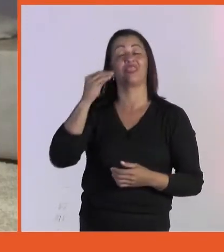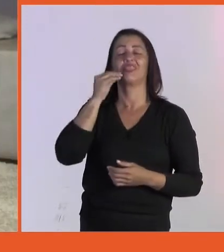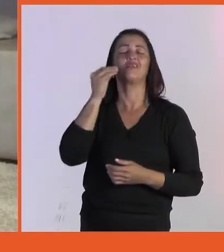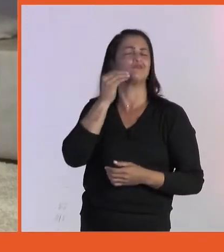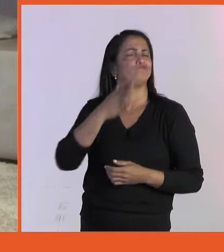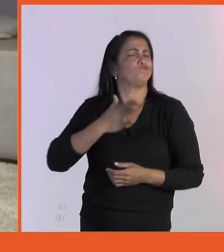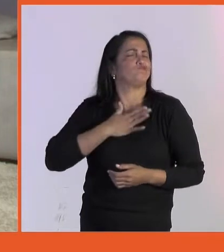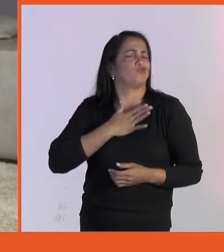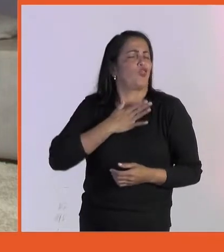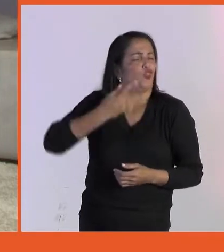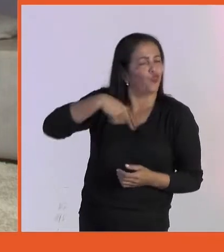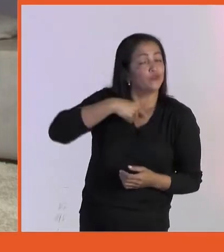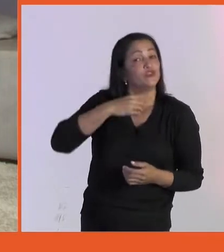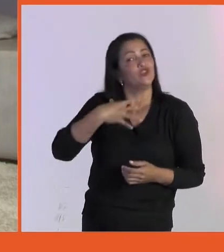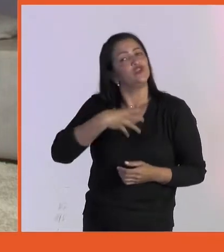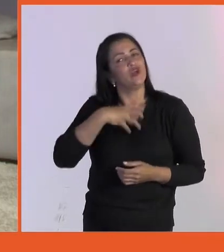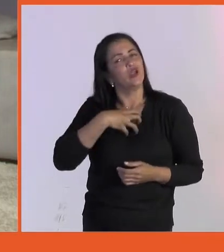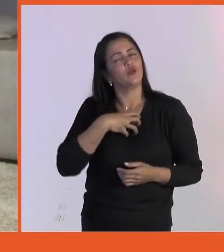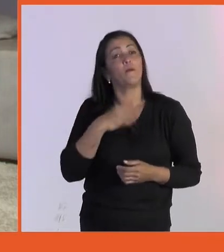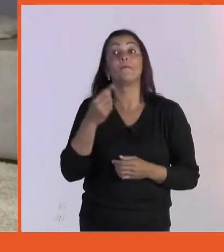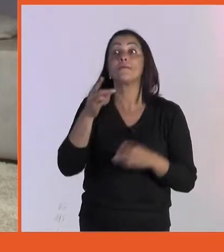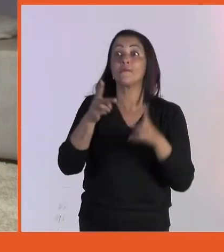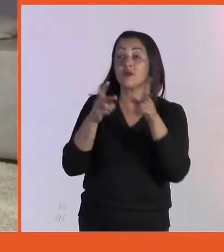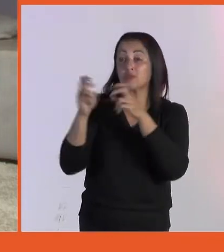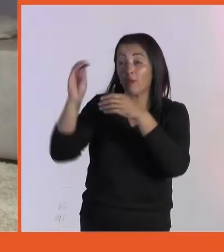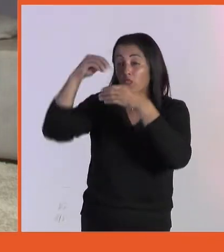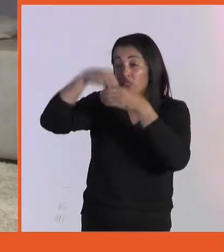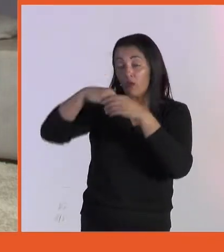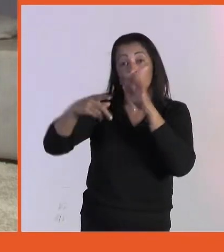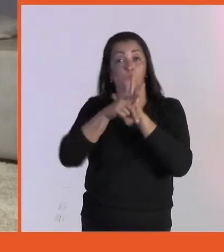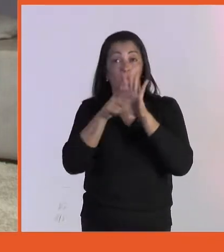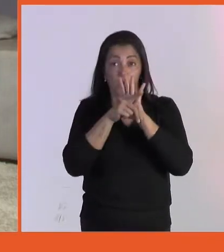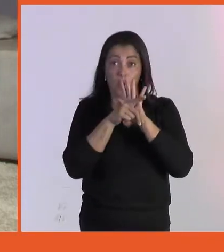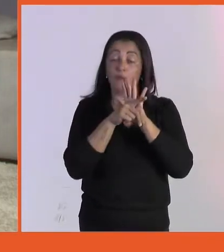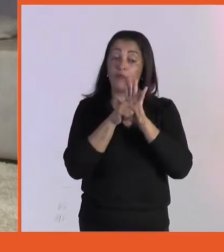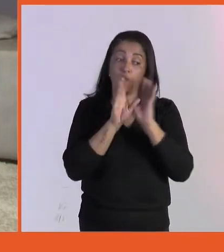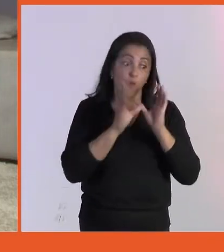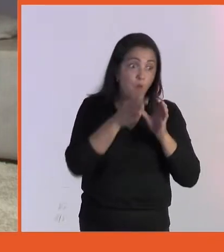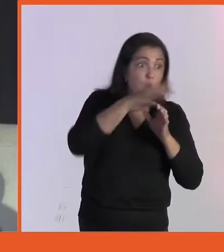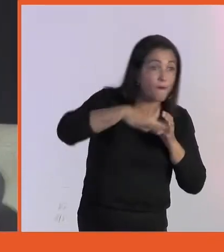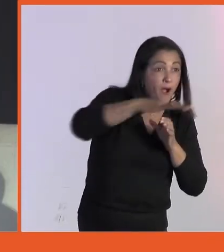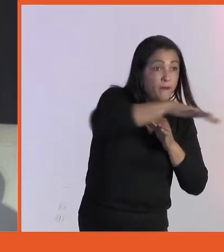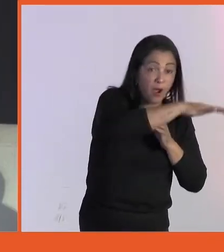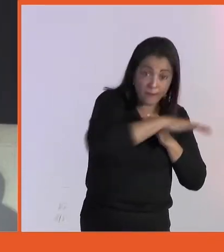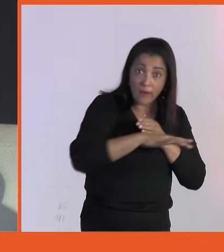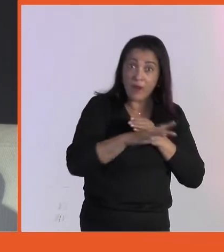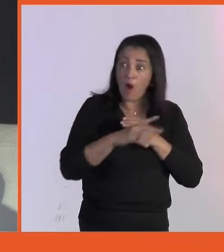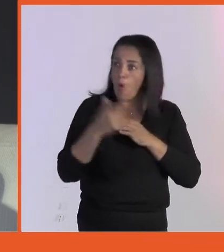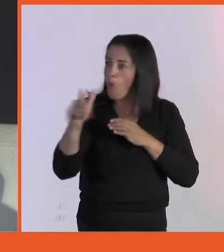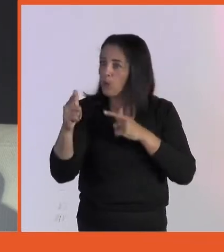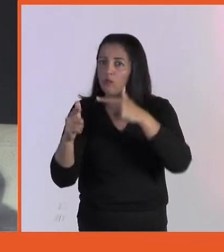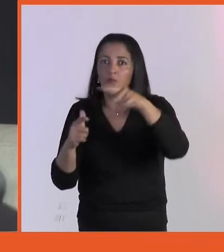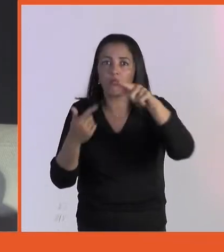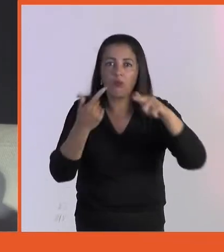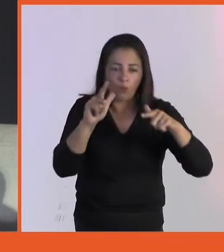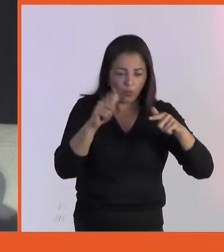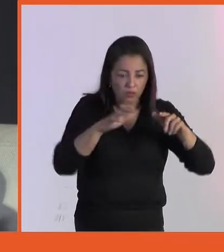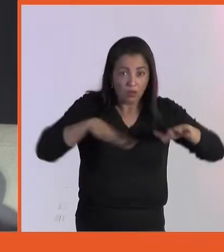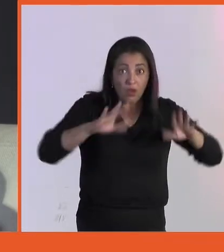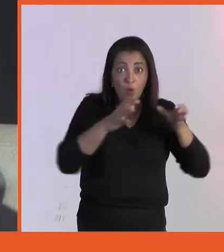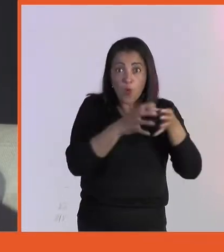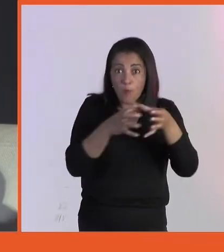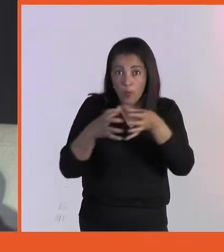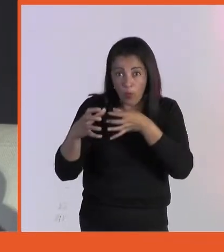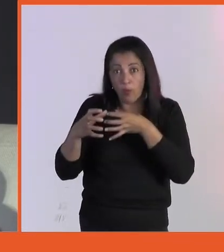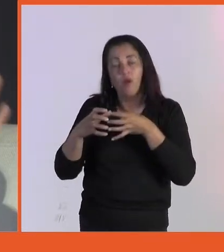forma e a gente percebeu que dentro da nossa comunidade, a gente também começou a dividir outras comunidades, porque, por exemplo, Corrida das Blogueiras.